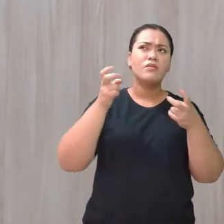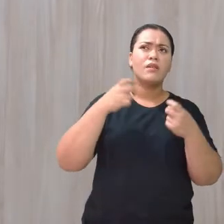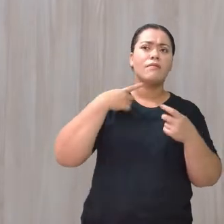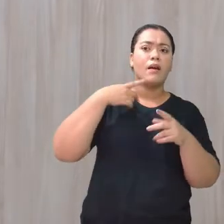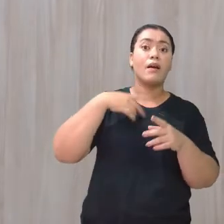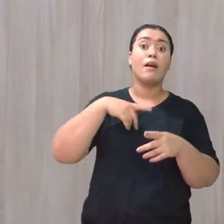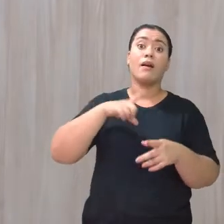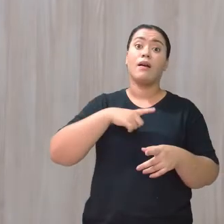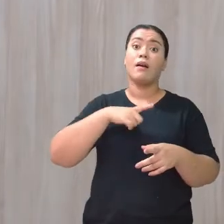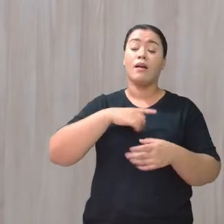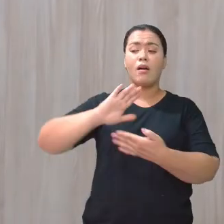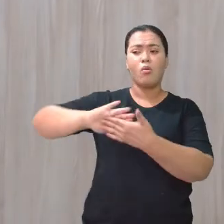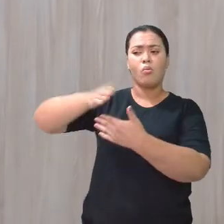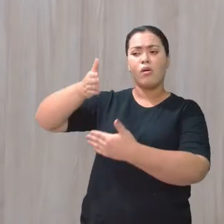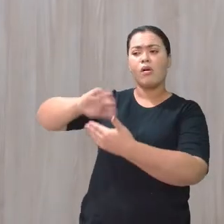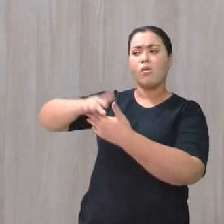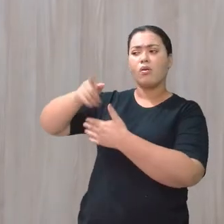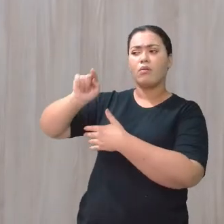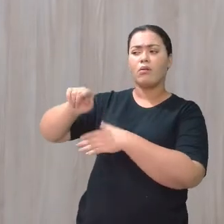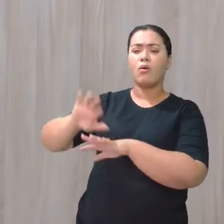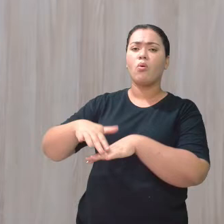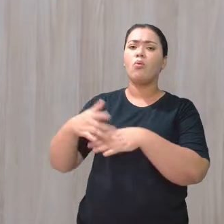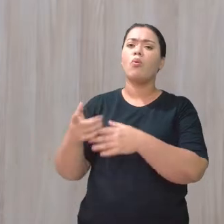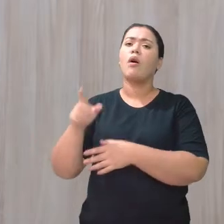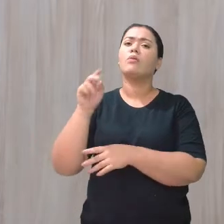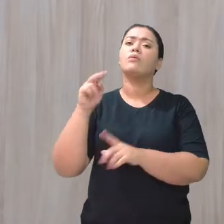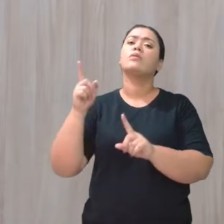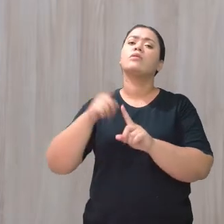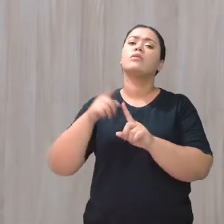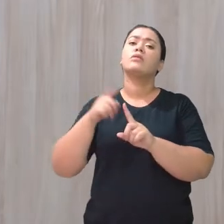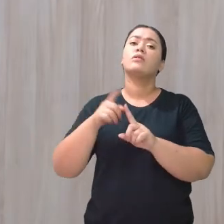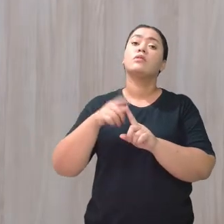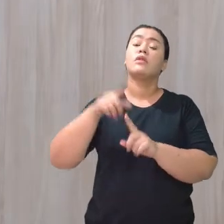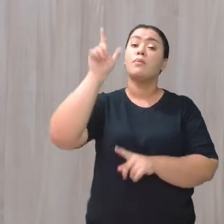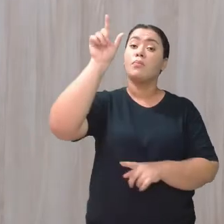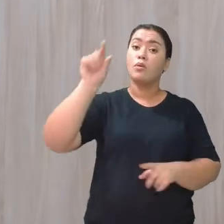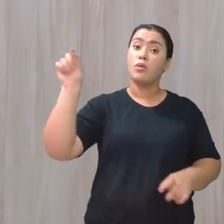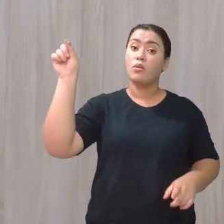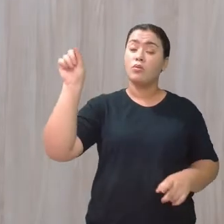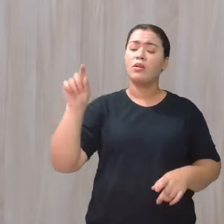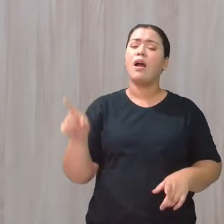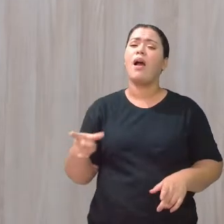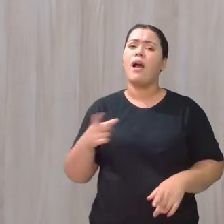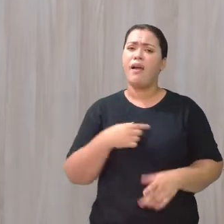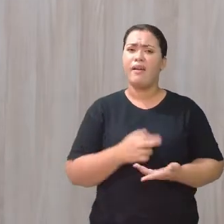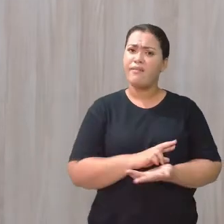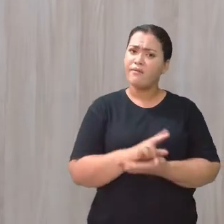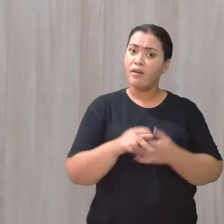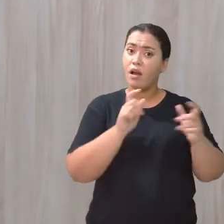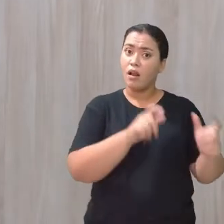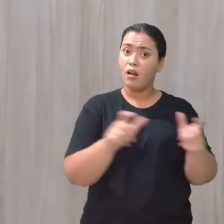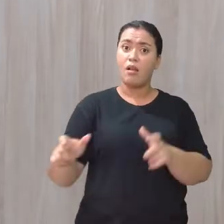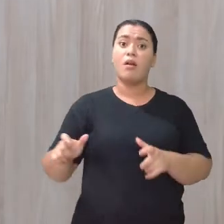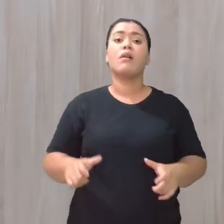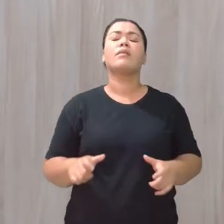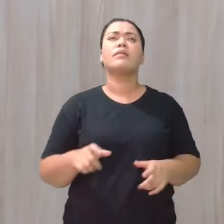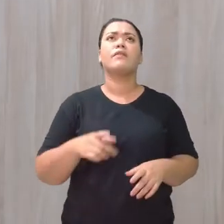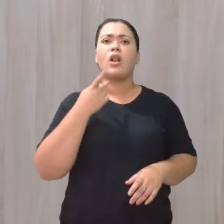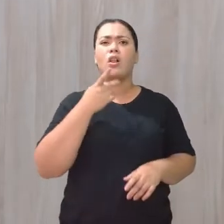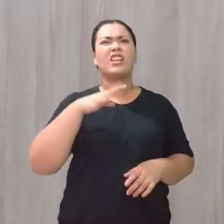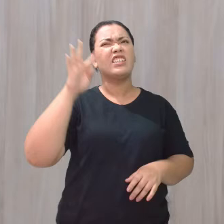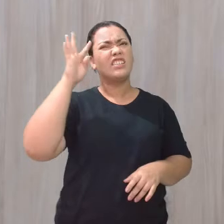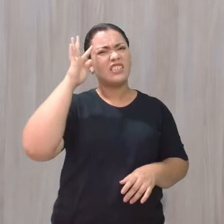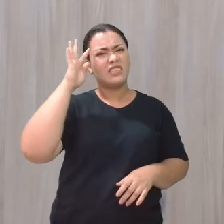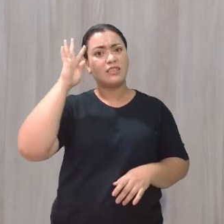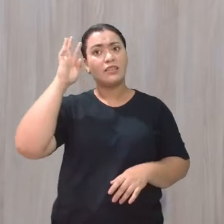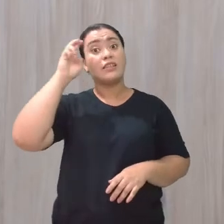Né? Nós temos aí vários locais, né, professora, que podem nos fornecer a observação da Lua. Nós fizemos uma visita quinta-feira, não